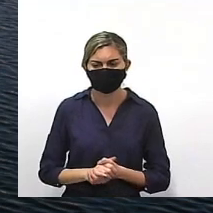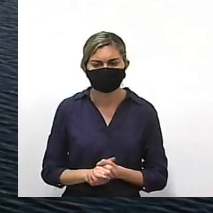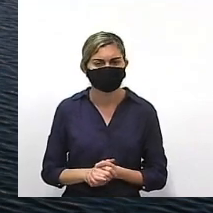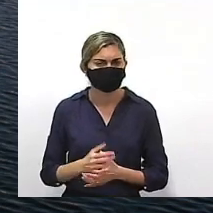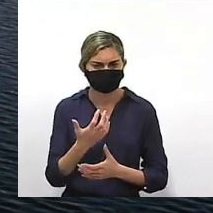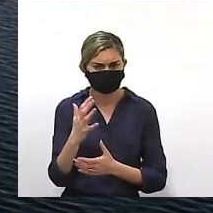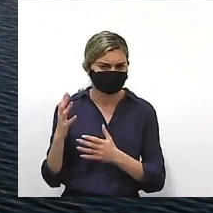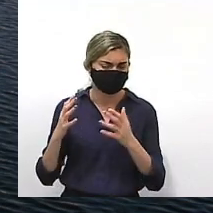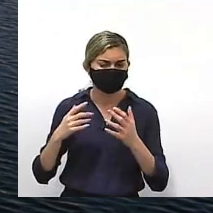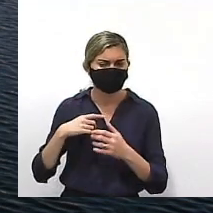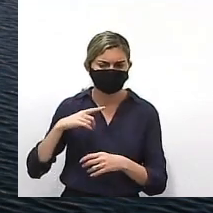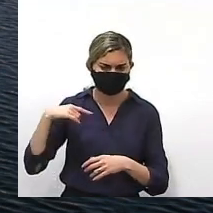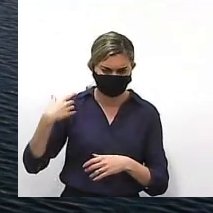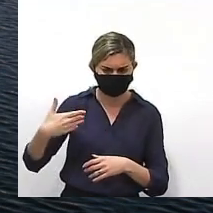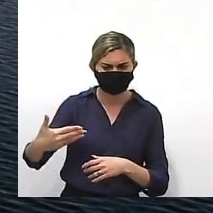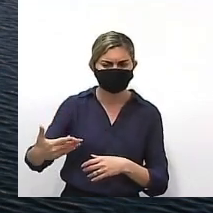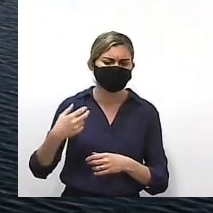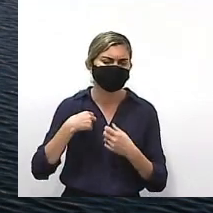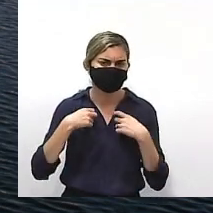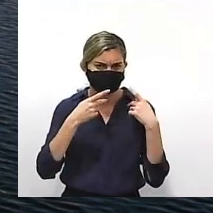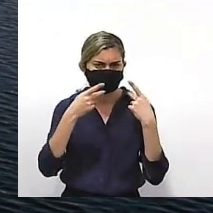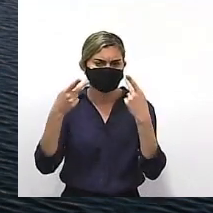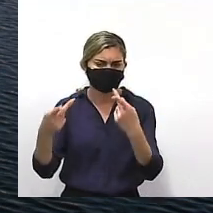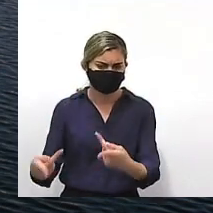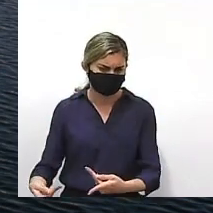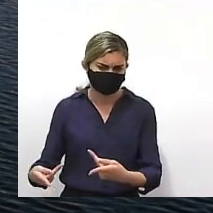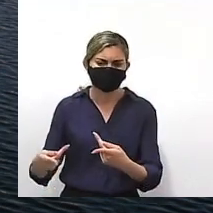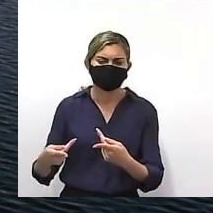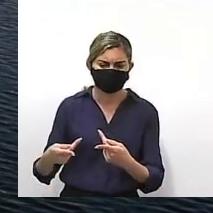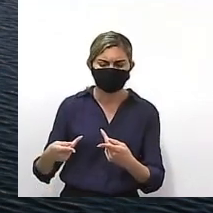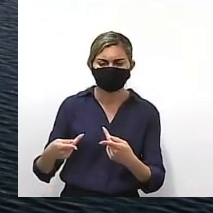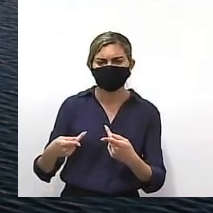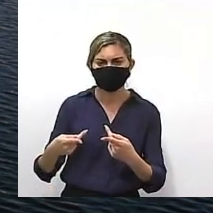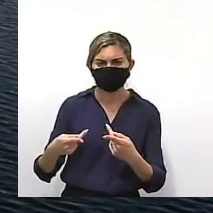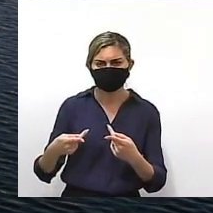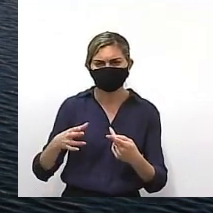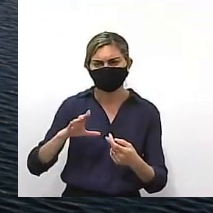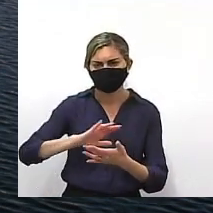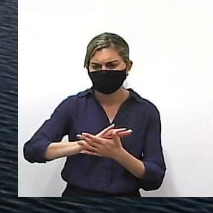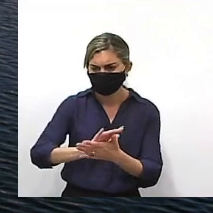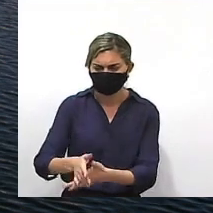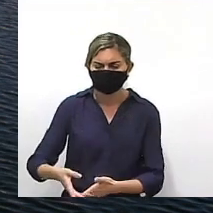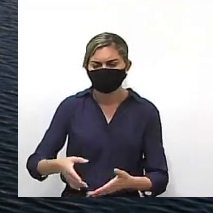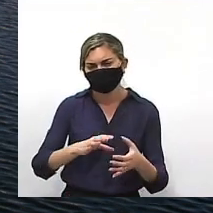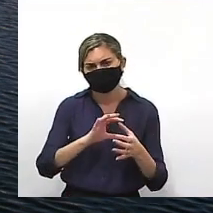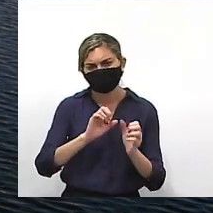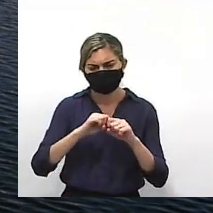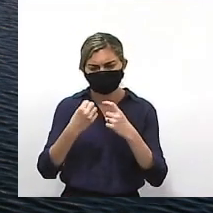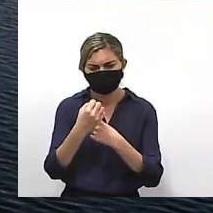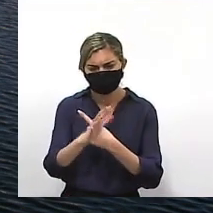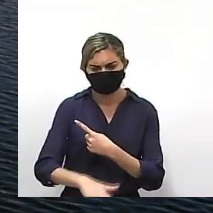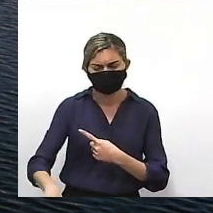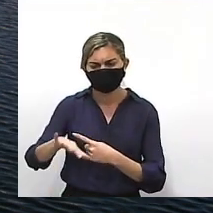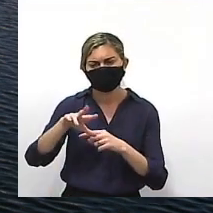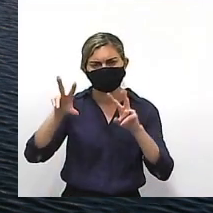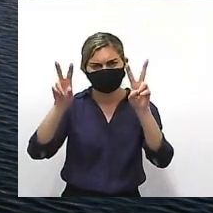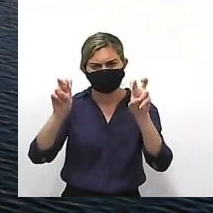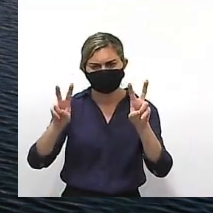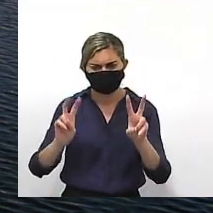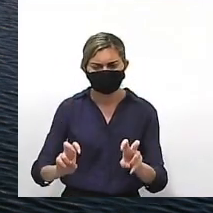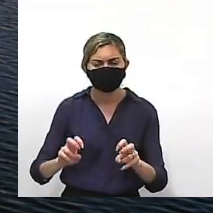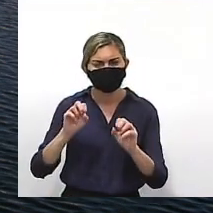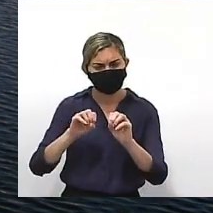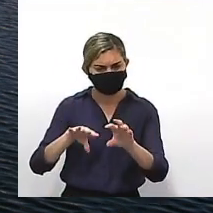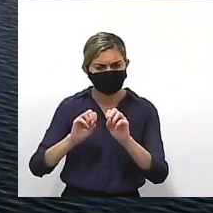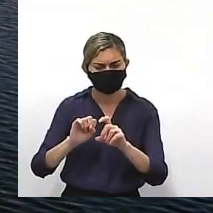Por esses dias, revisitei as formas de coesão social do Durkheim, que já foi tema de uma